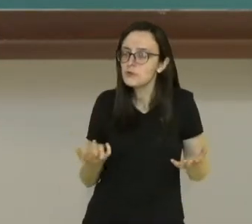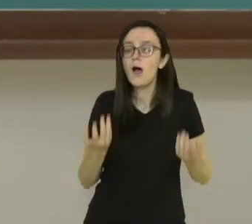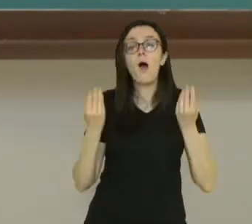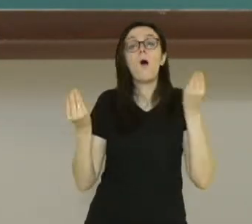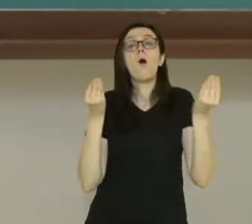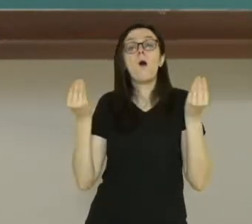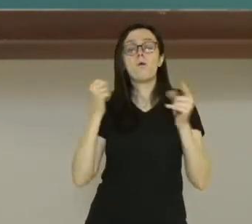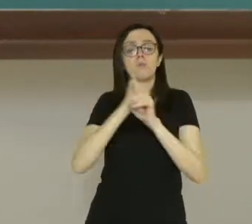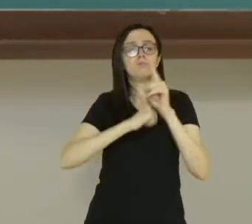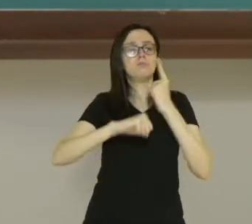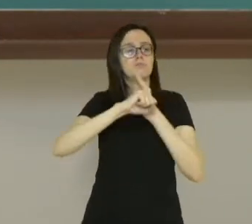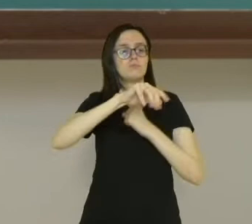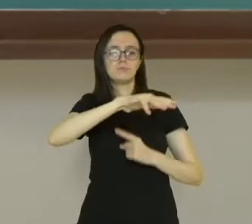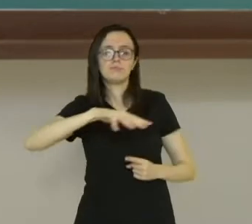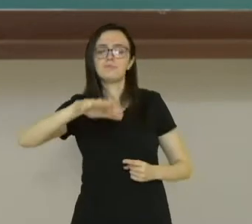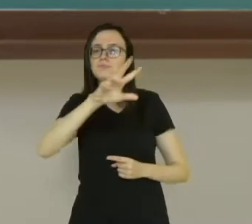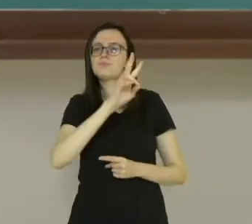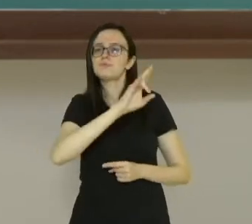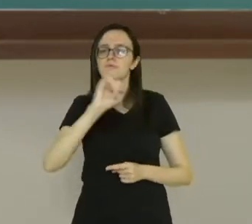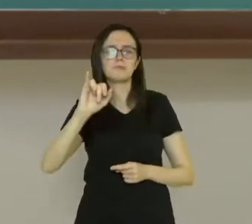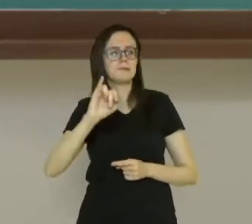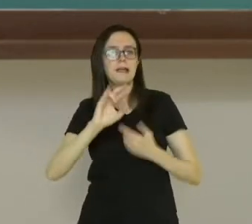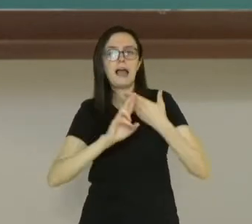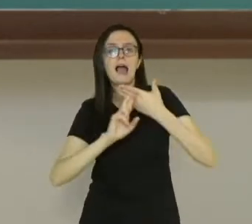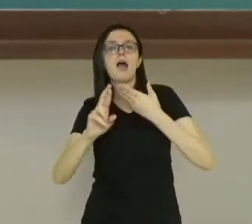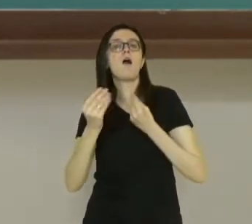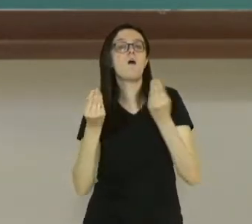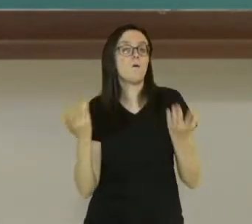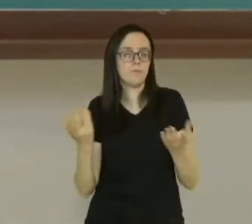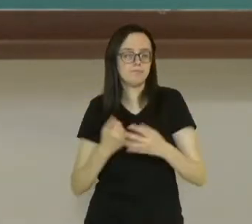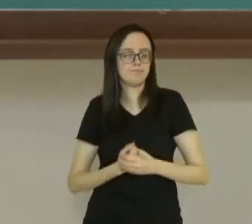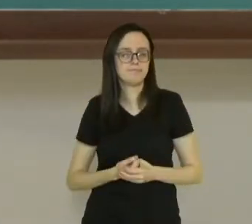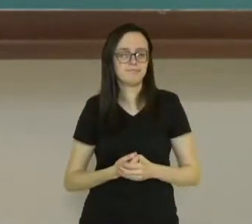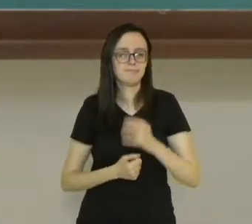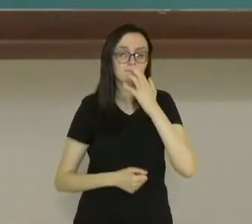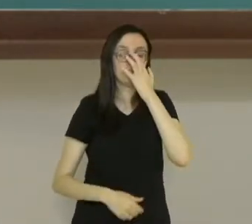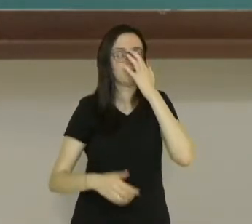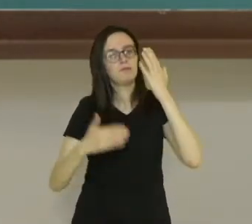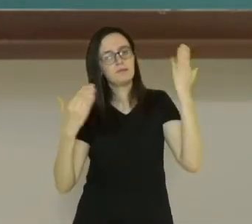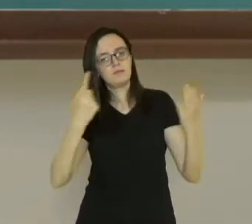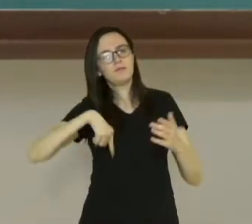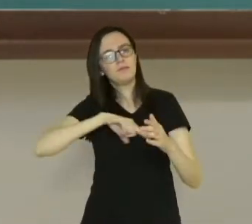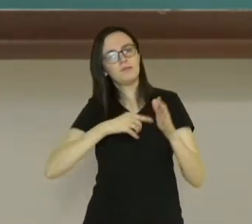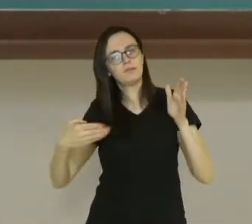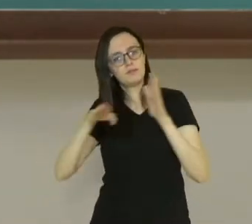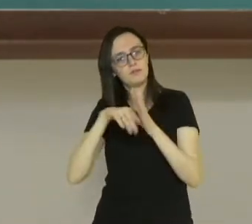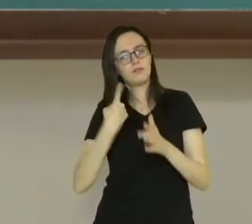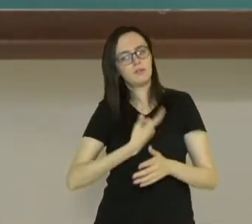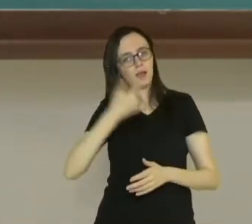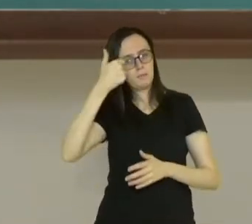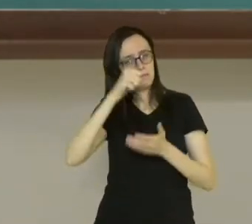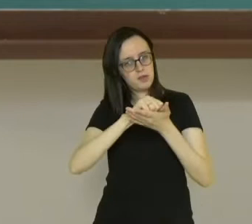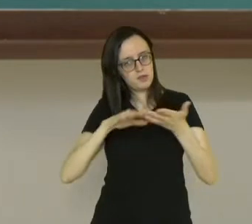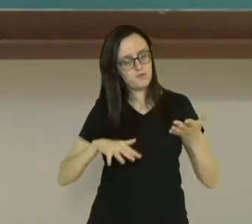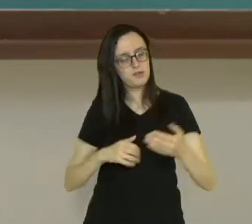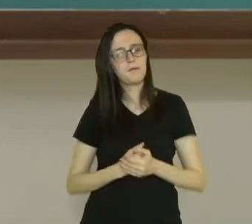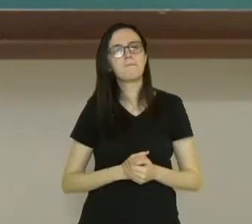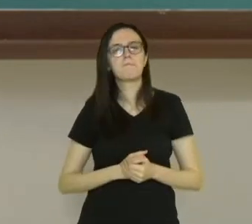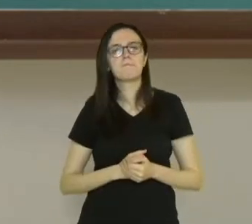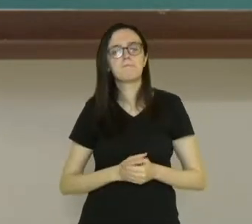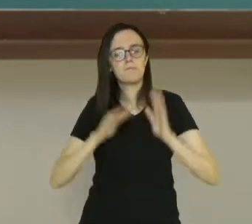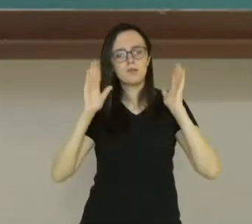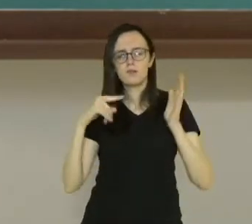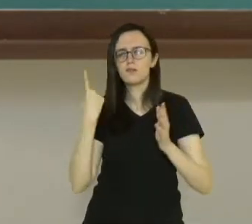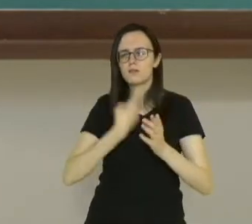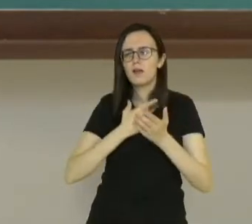que essa sociedade ela vai reagir a tudo isso? Bom, chegamos aqui na nossa primeira atividade, né? Já